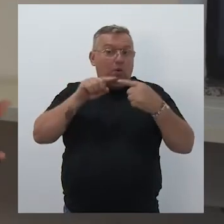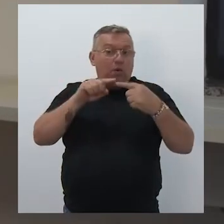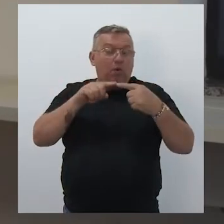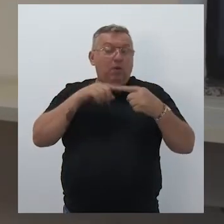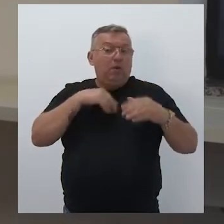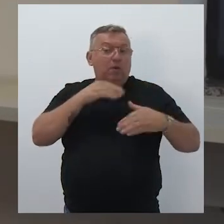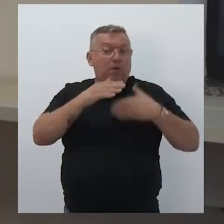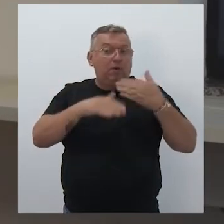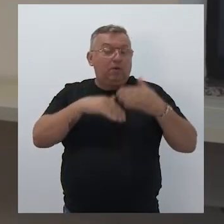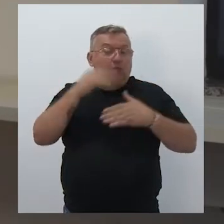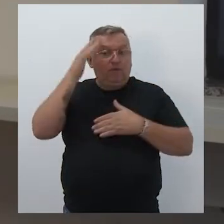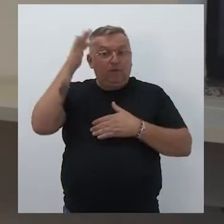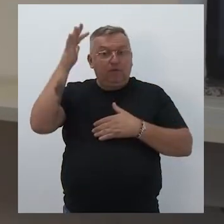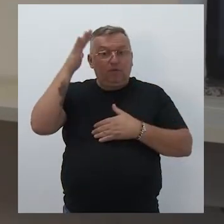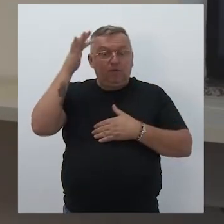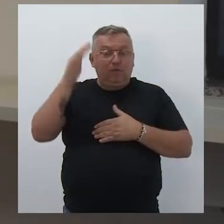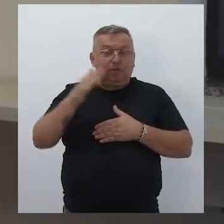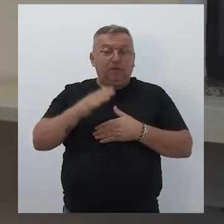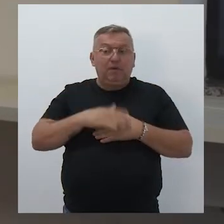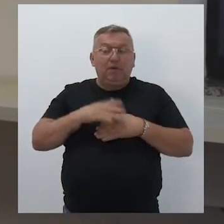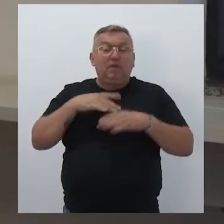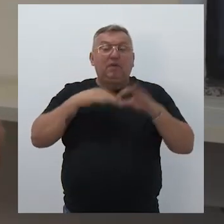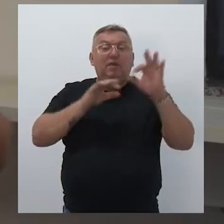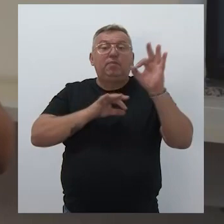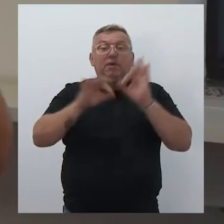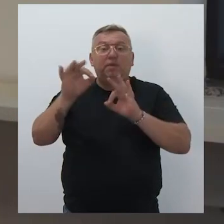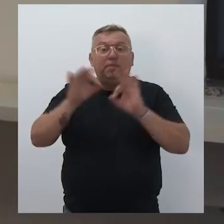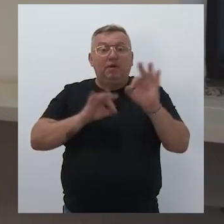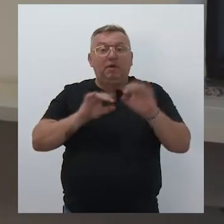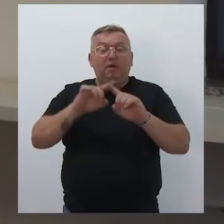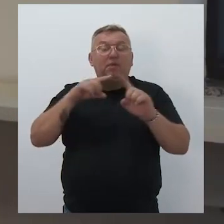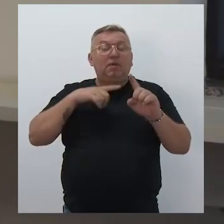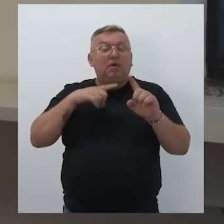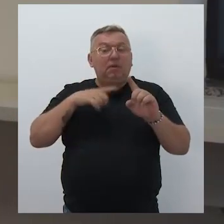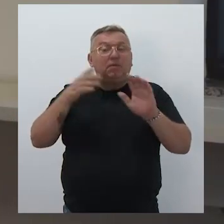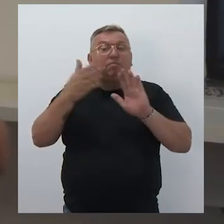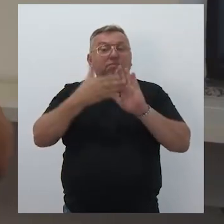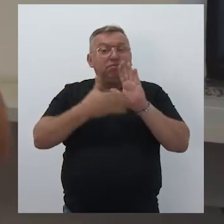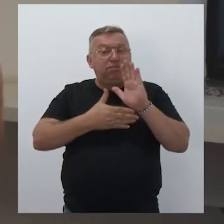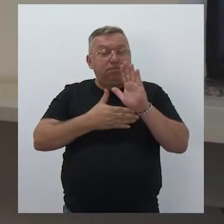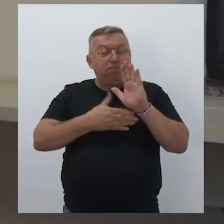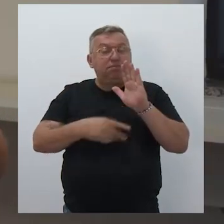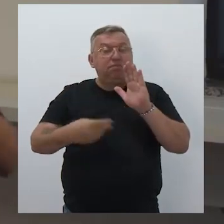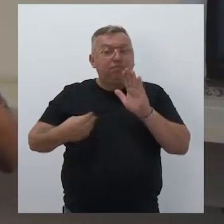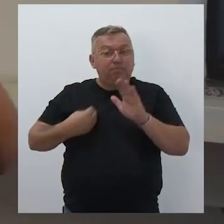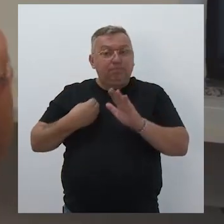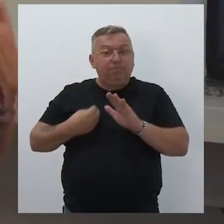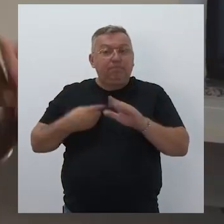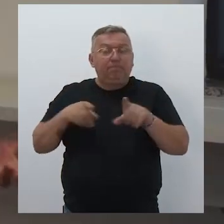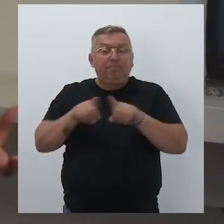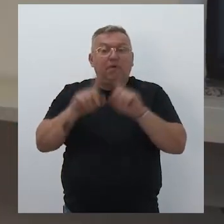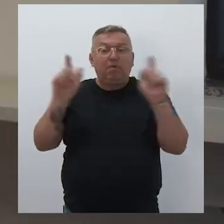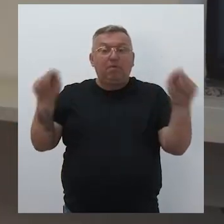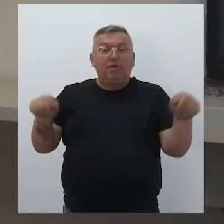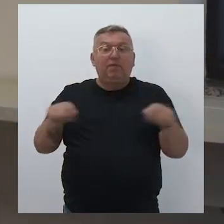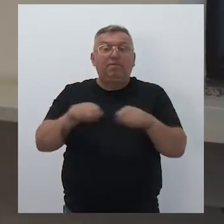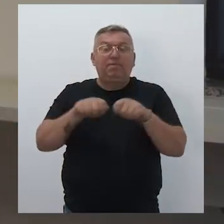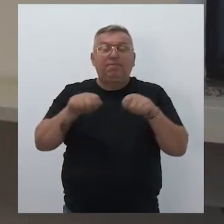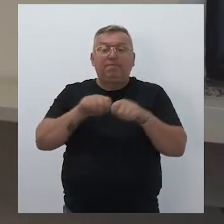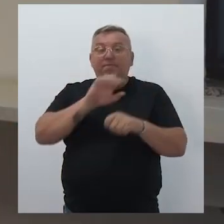desenvolver sonhos, enfim, se preparar mesmo para ter propósito na vida e poder